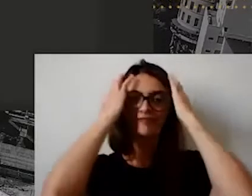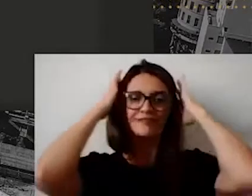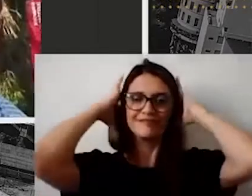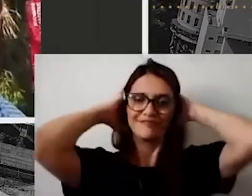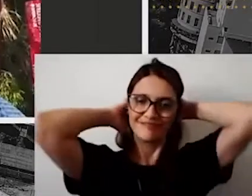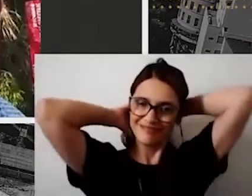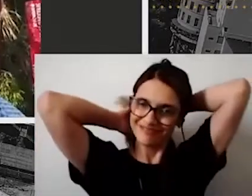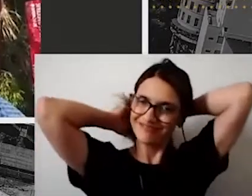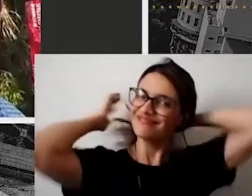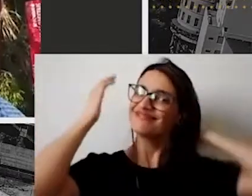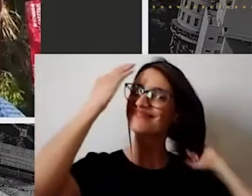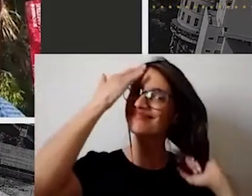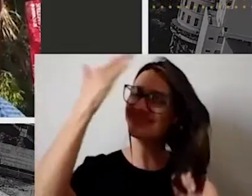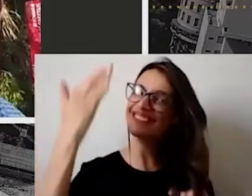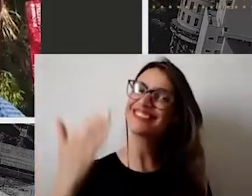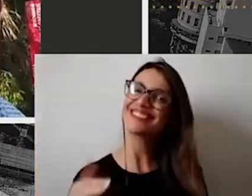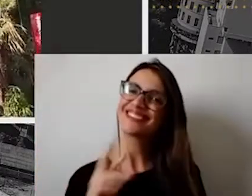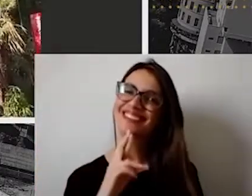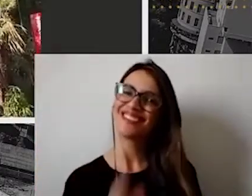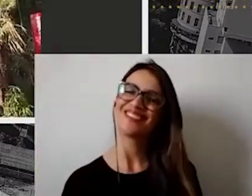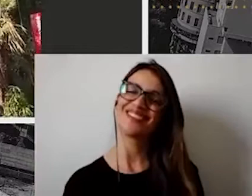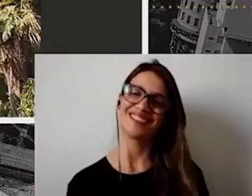carga emocional aí para ser trabalhada.